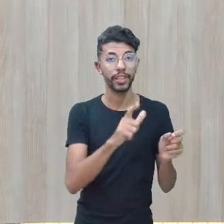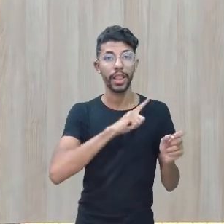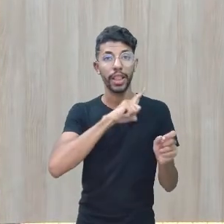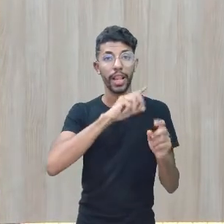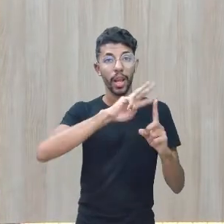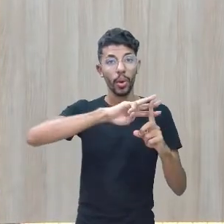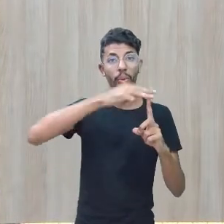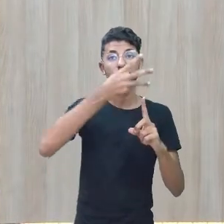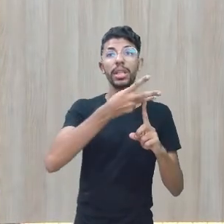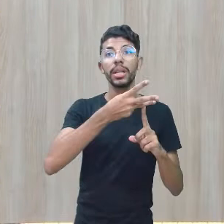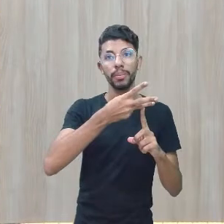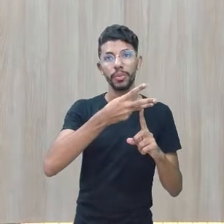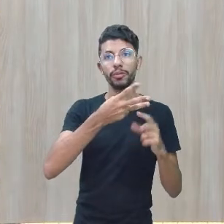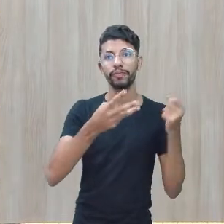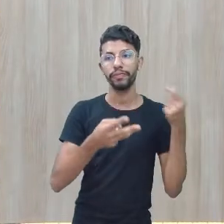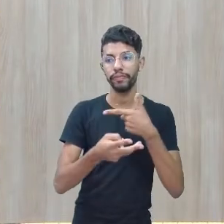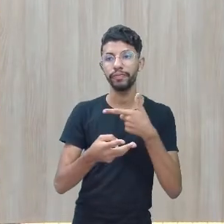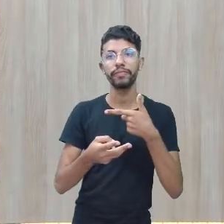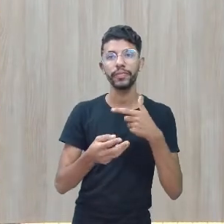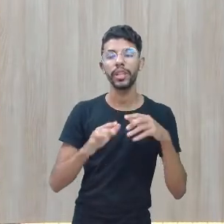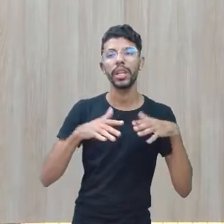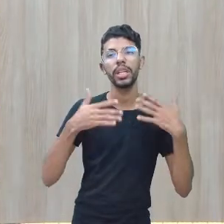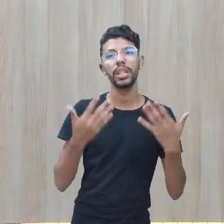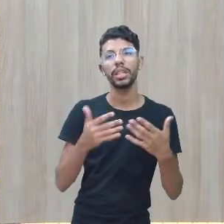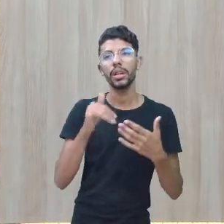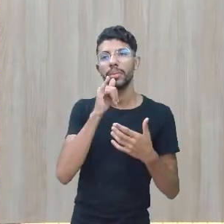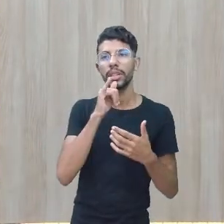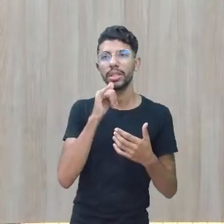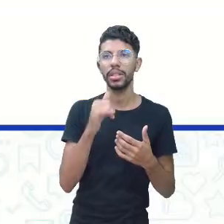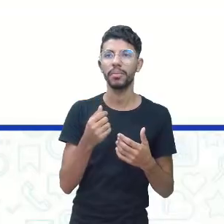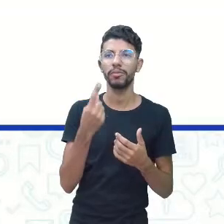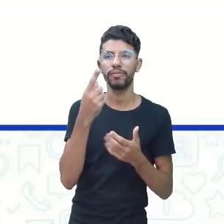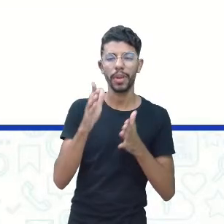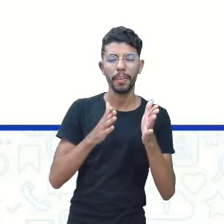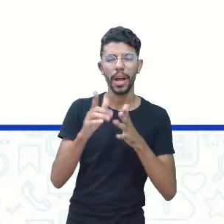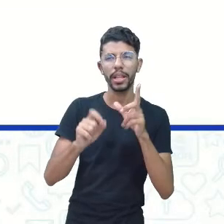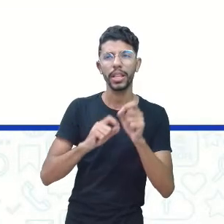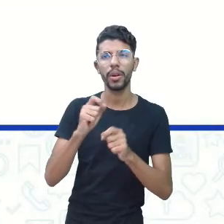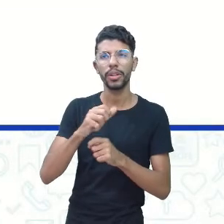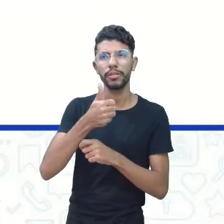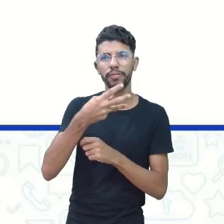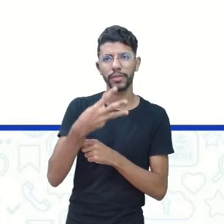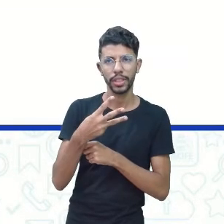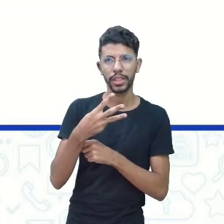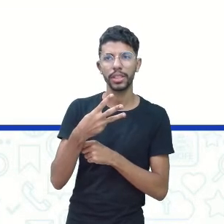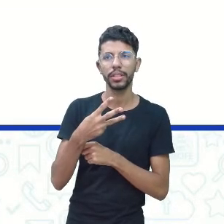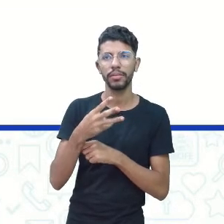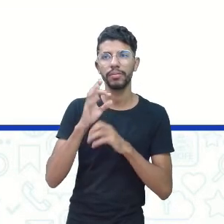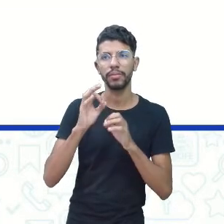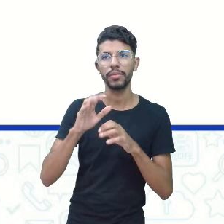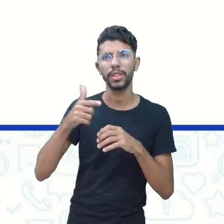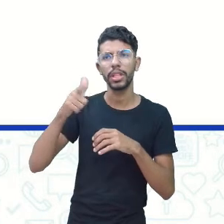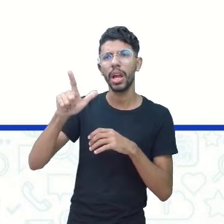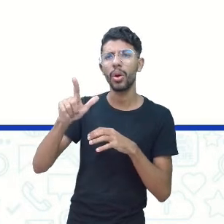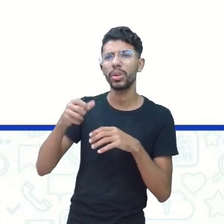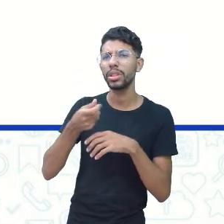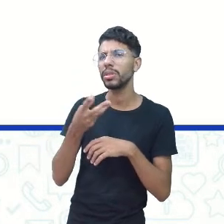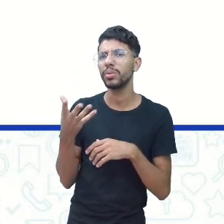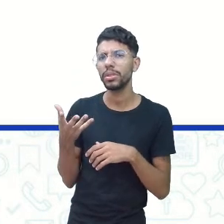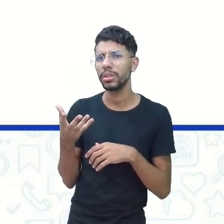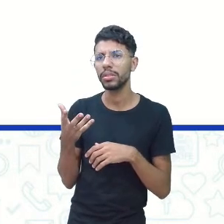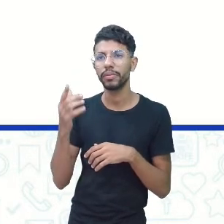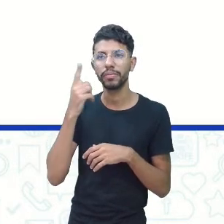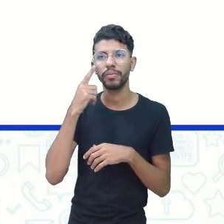tem um triplo do outro, eu tenho que uma parte aqui, ó, vai ser de 13 figurinhas. E a outra parte vai ser de